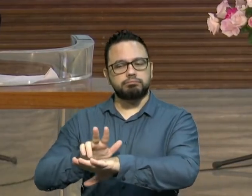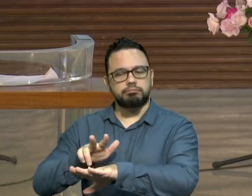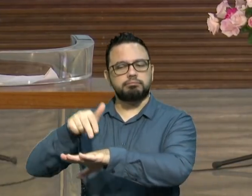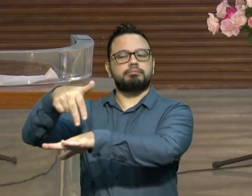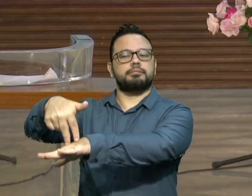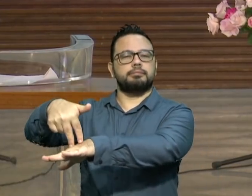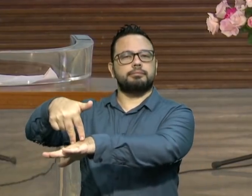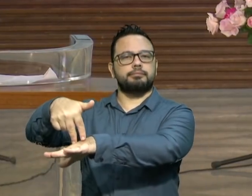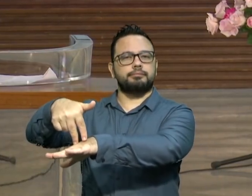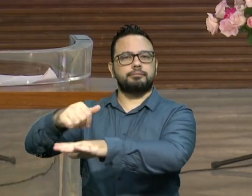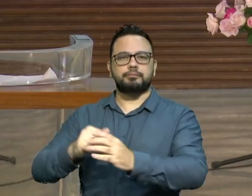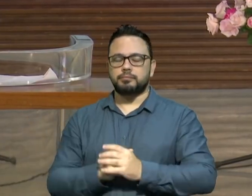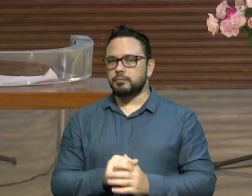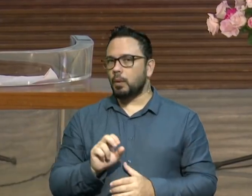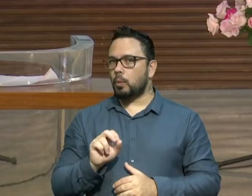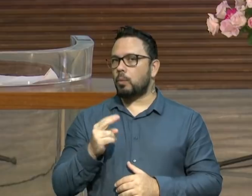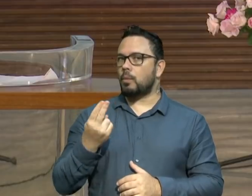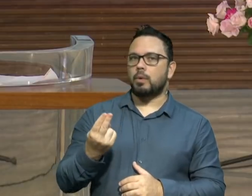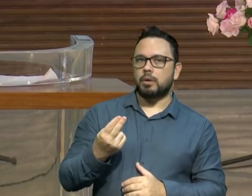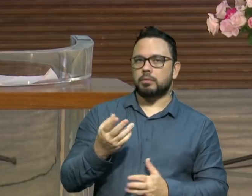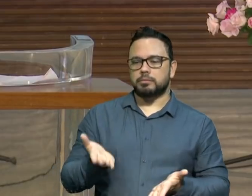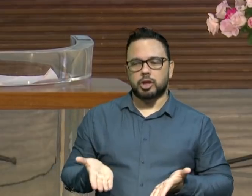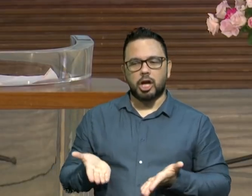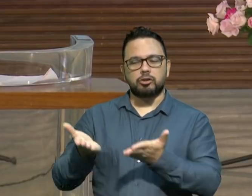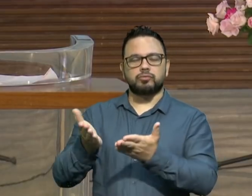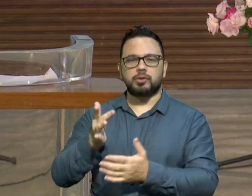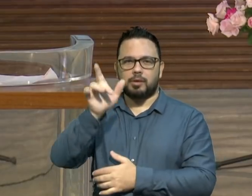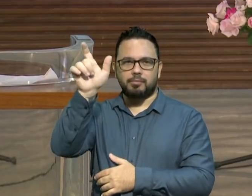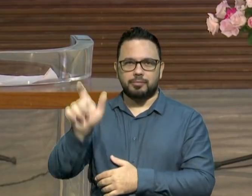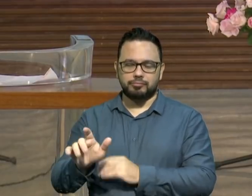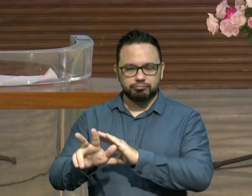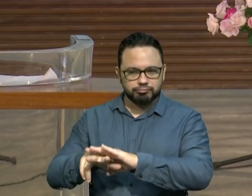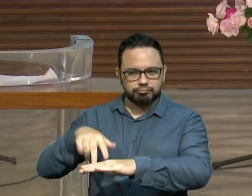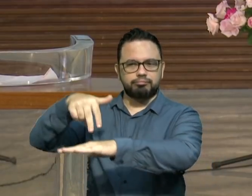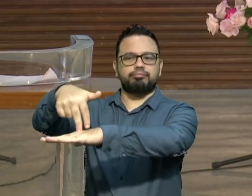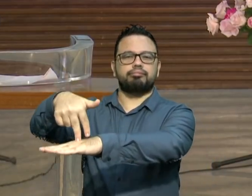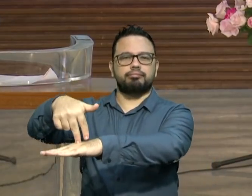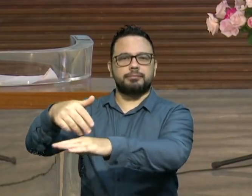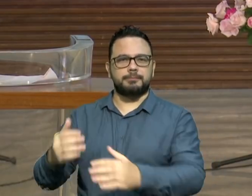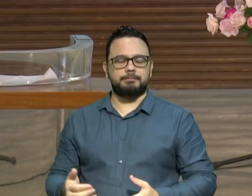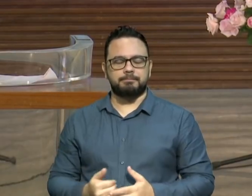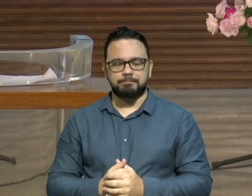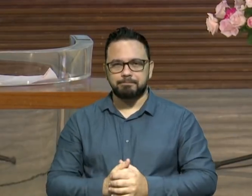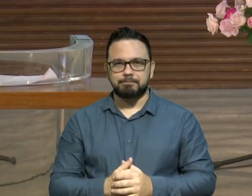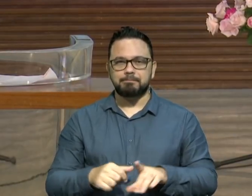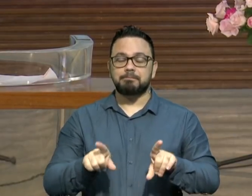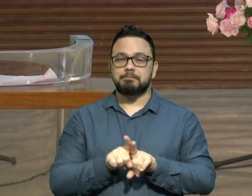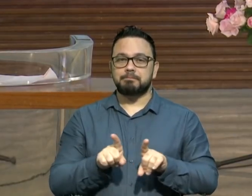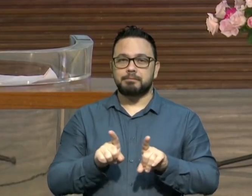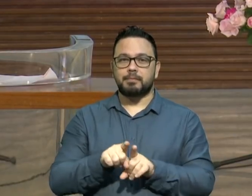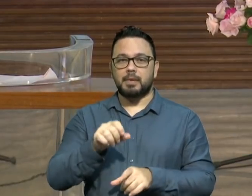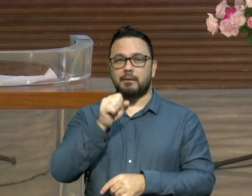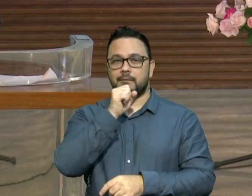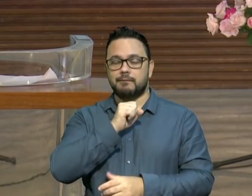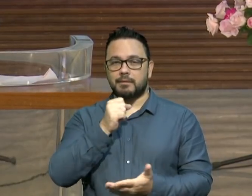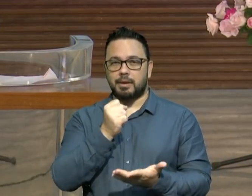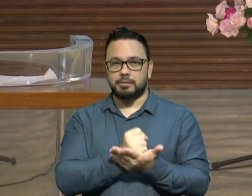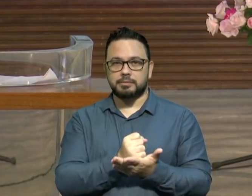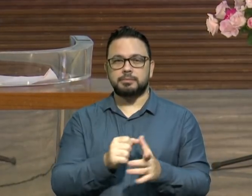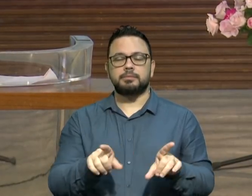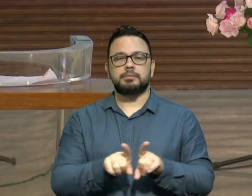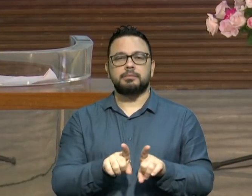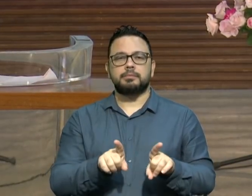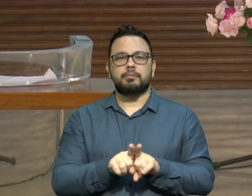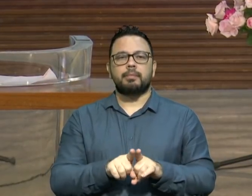estabelecer a pessoa no sentido de levantá-la e no antigo testamento a palavra ressurreição a palavra com